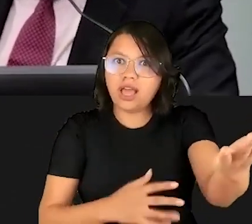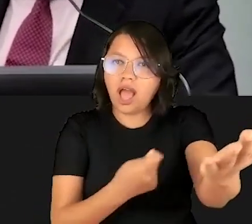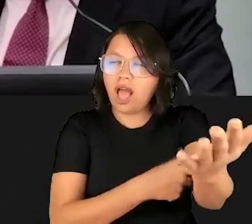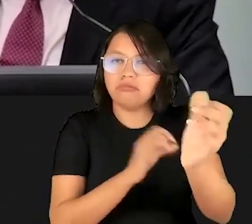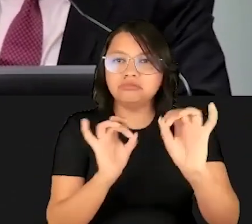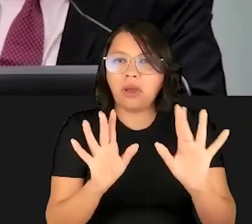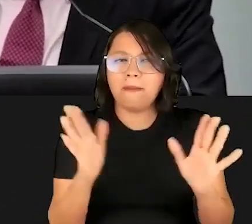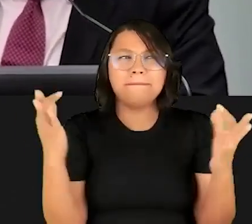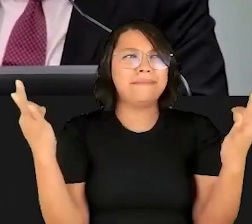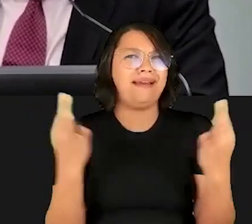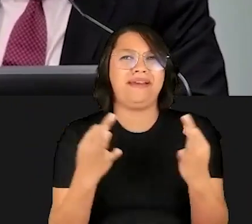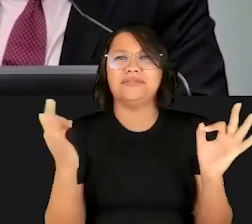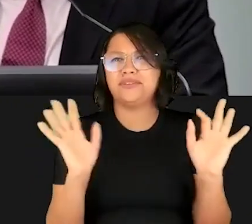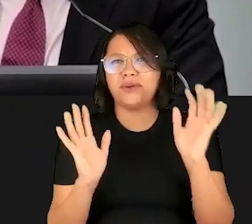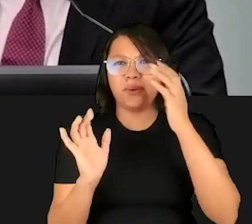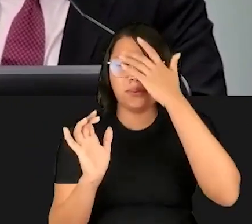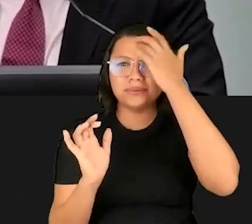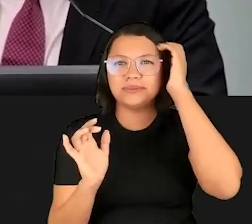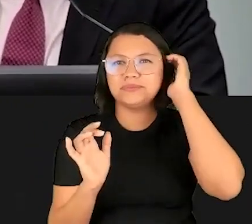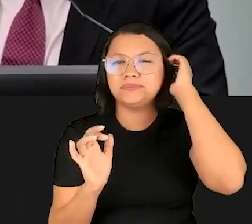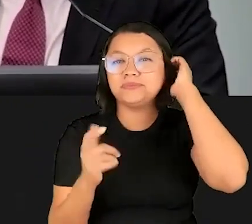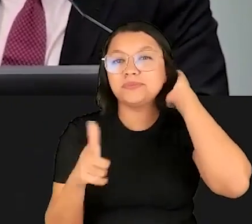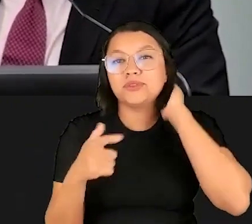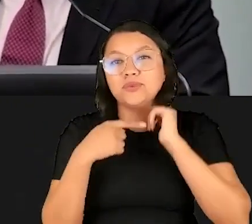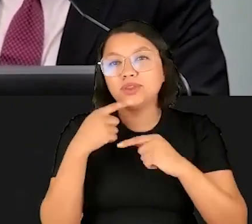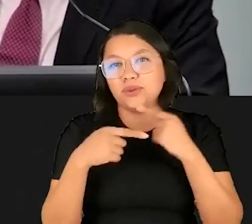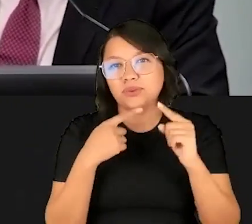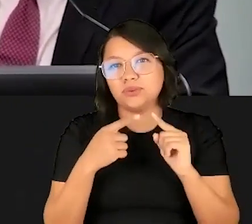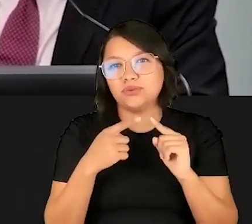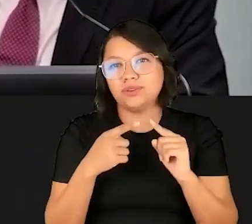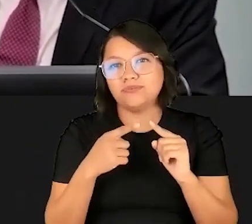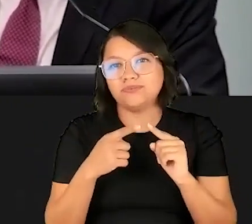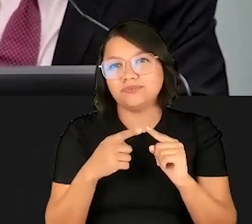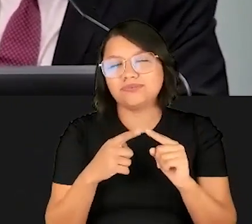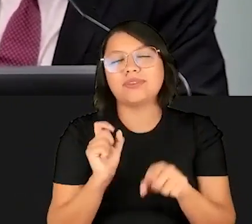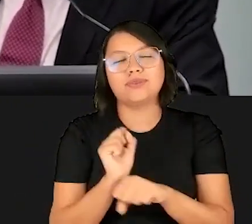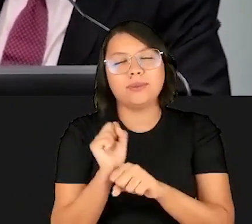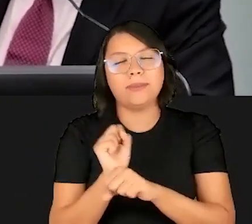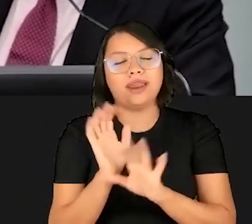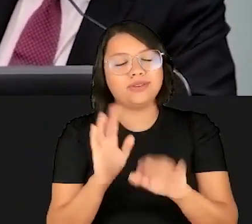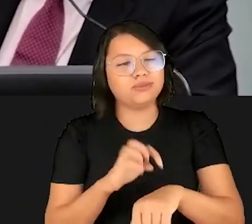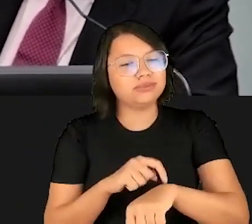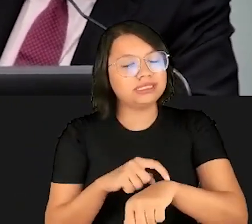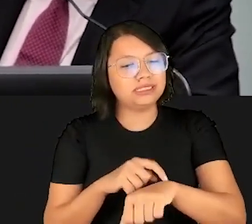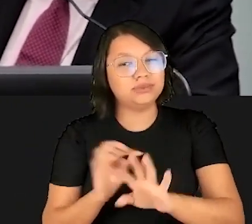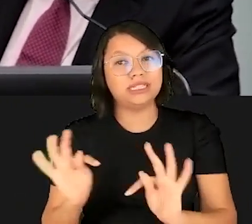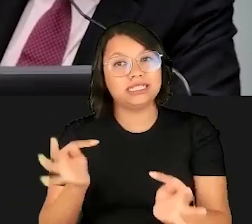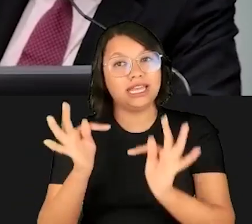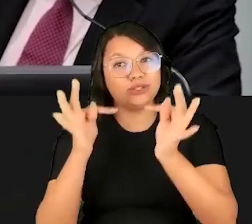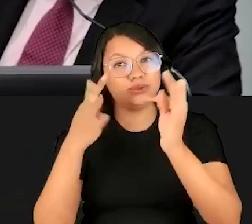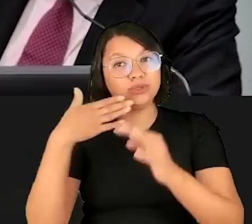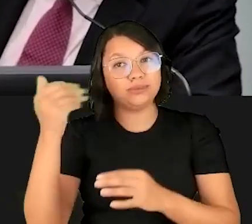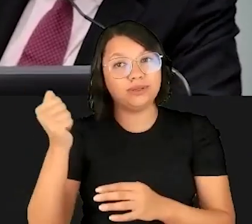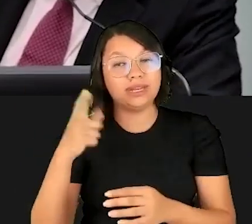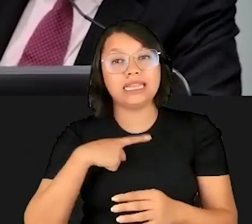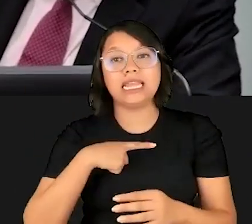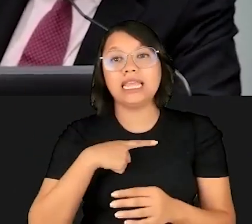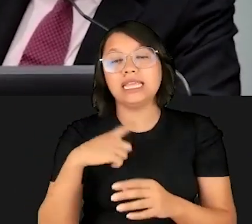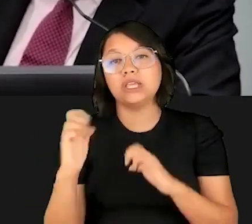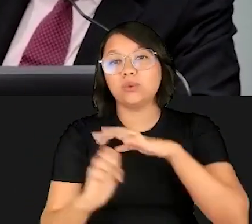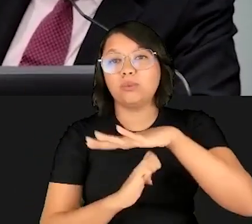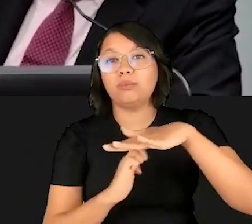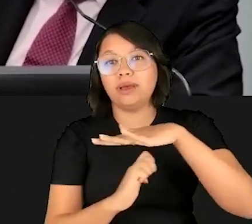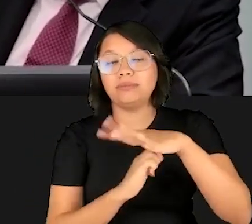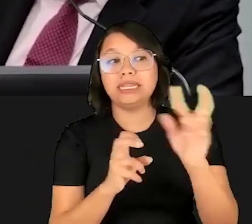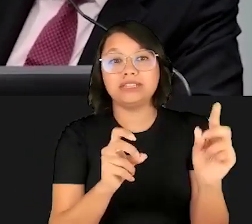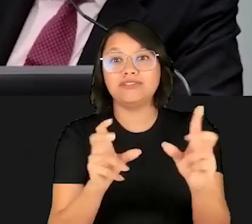vai acontecer, não tenham dúvida, é questão só de tempo da tecnologia ser refinada. Existe já uma empresa vendendo esse teste nos